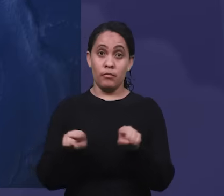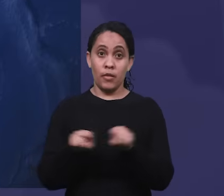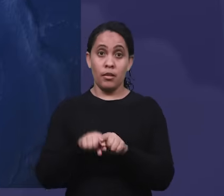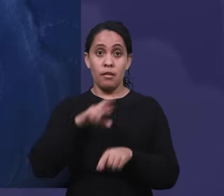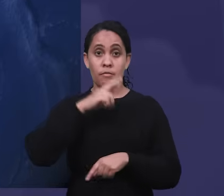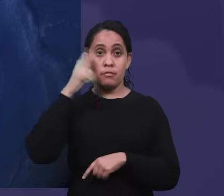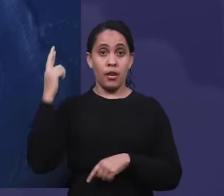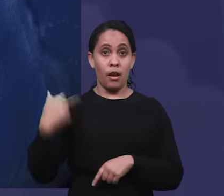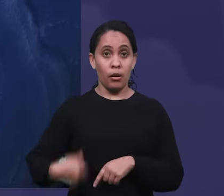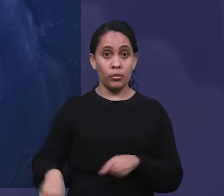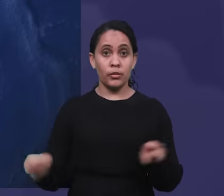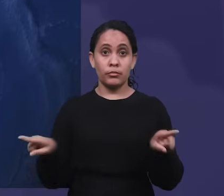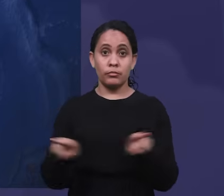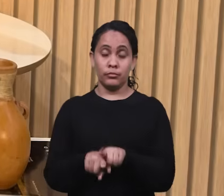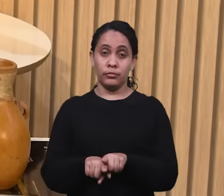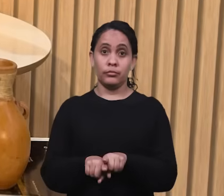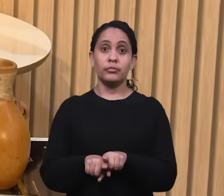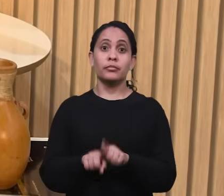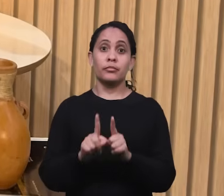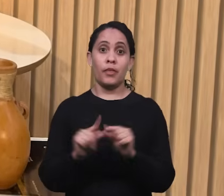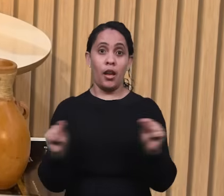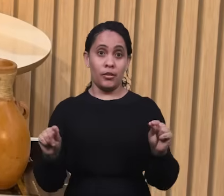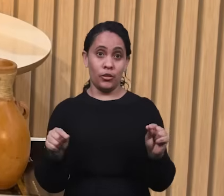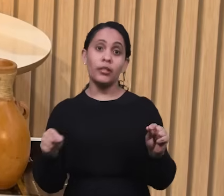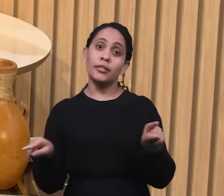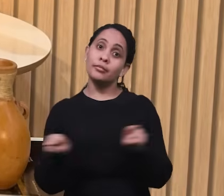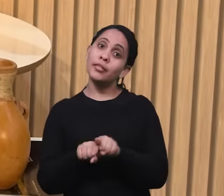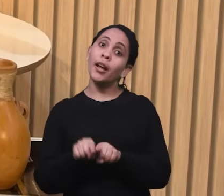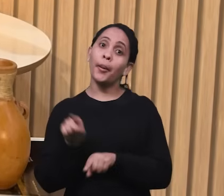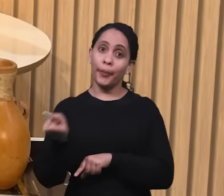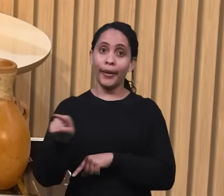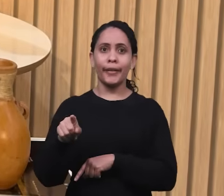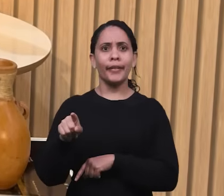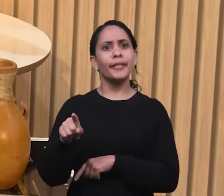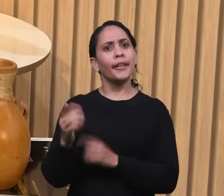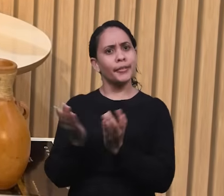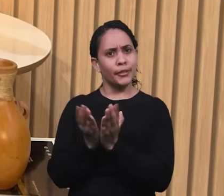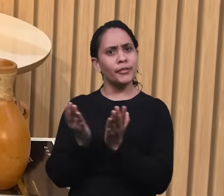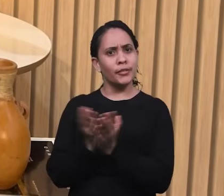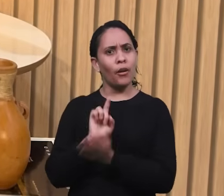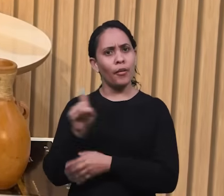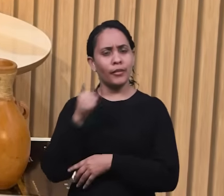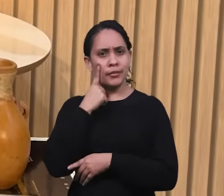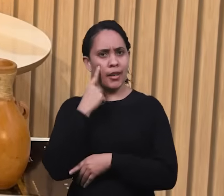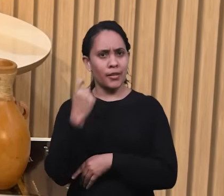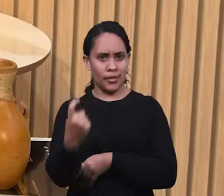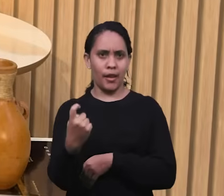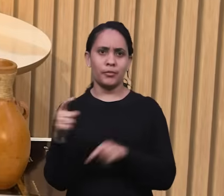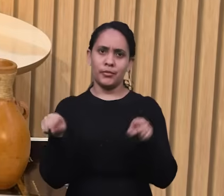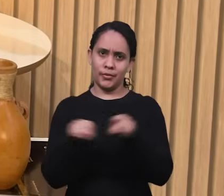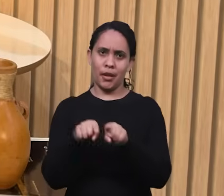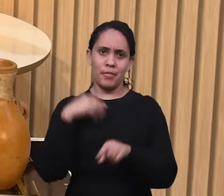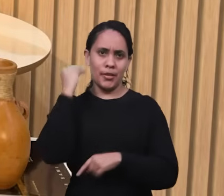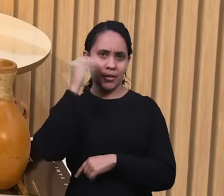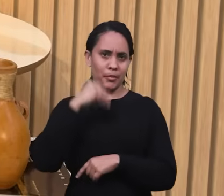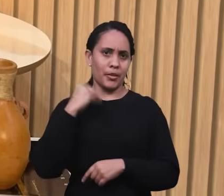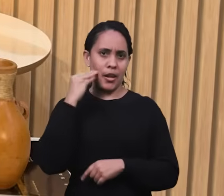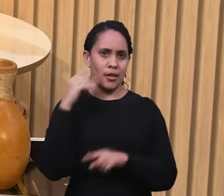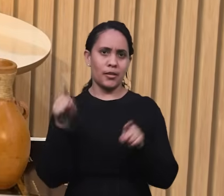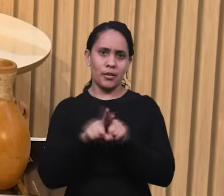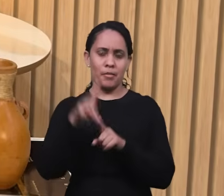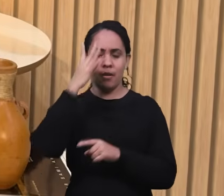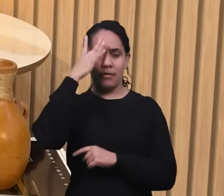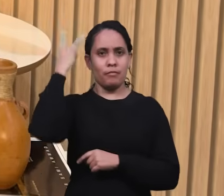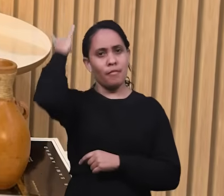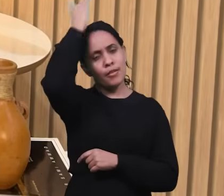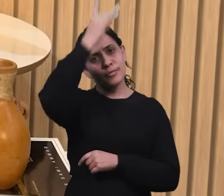China. E ali também há cristãos, muito interessados nessa experiência de batismo com o Espírito